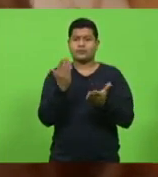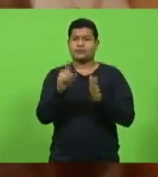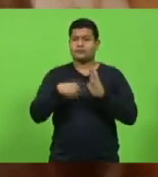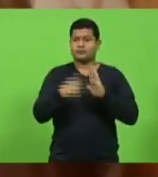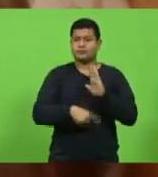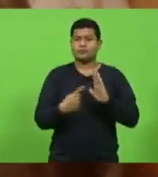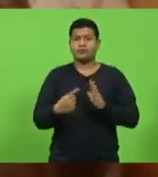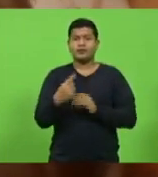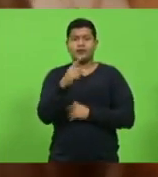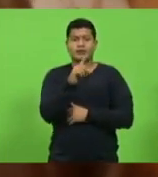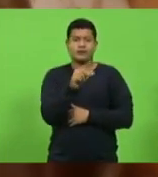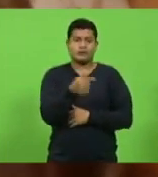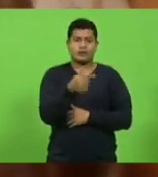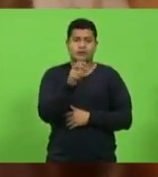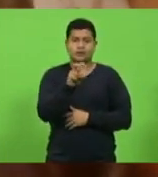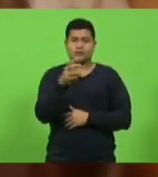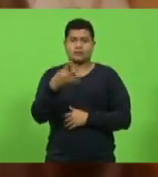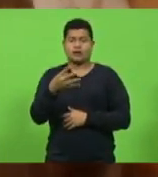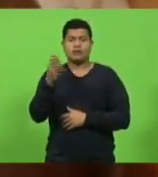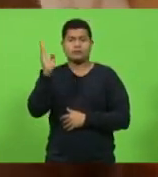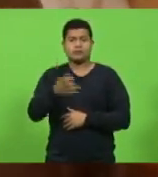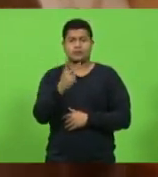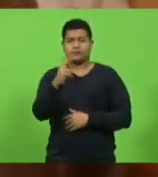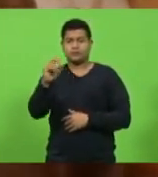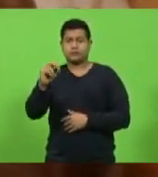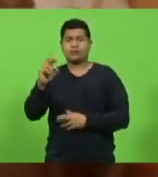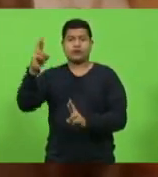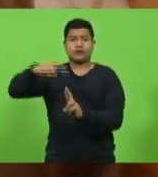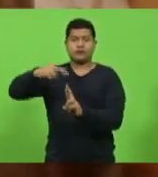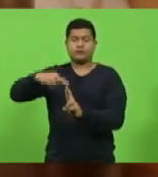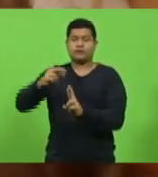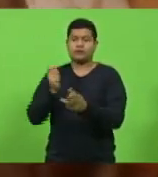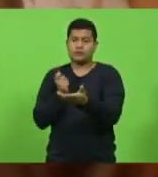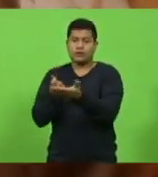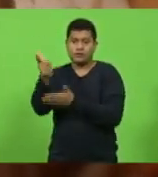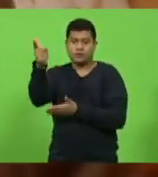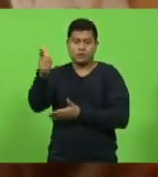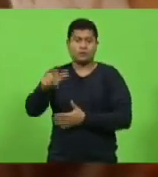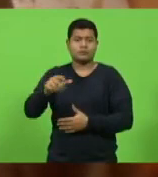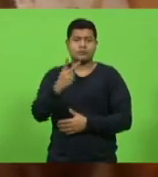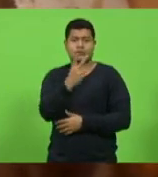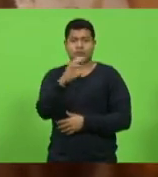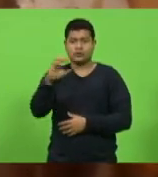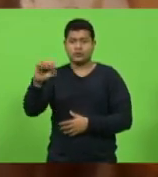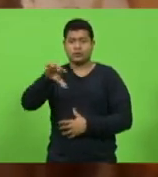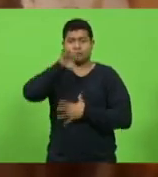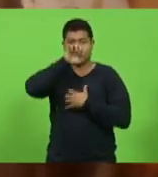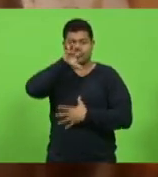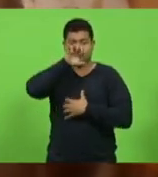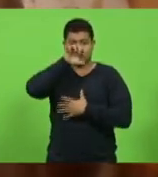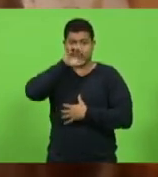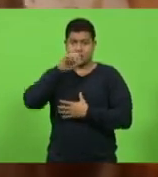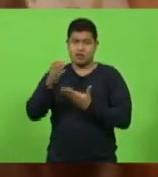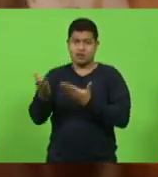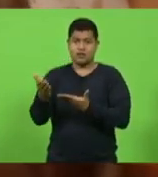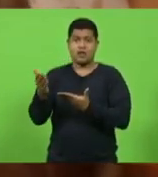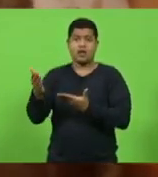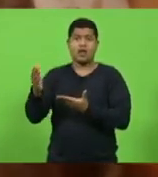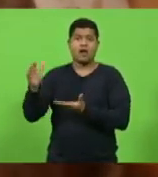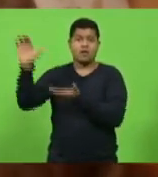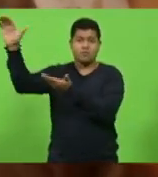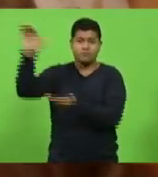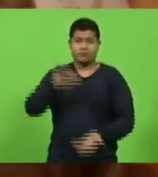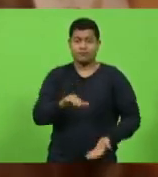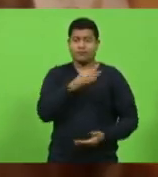de 2020, referente à famigerada compra de 200 ventiladores pulmonares que viriam da China por intermédio